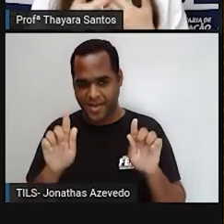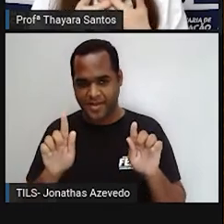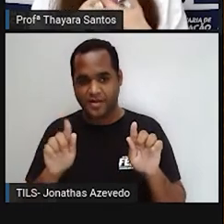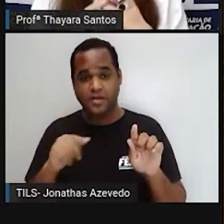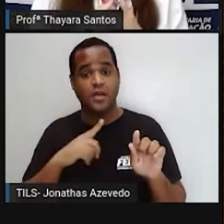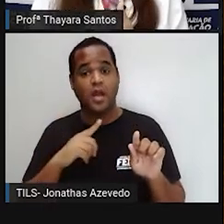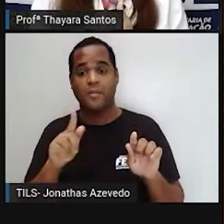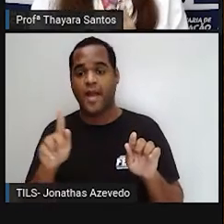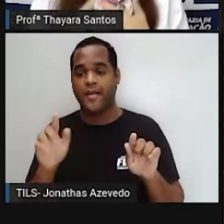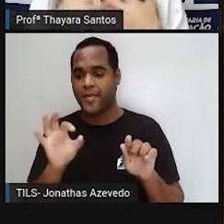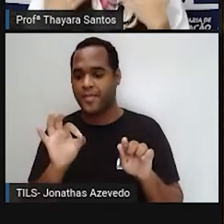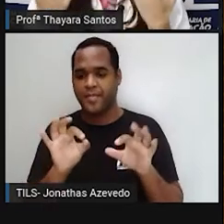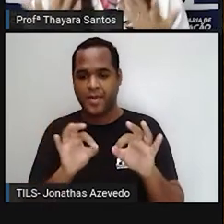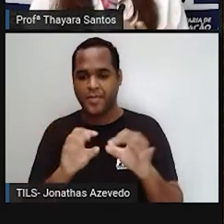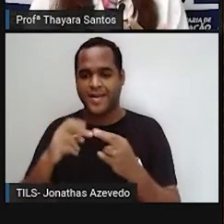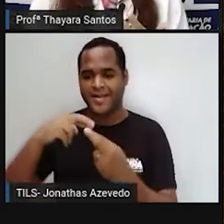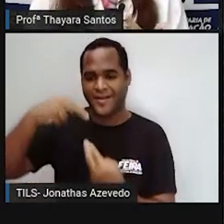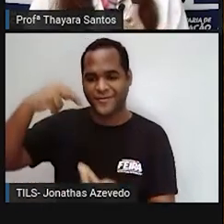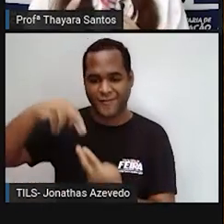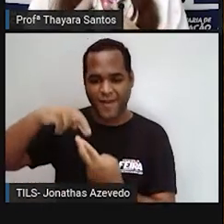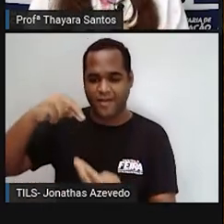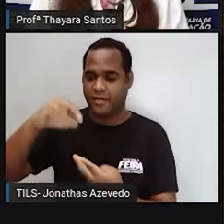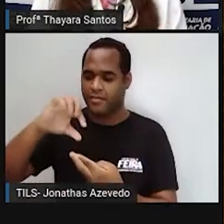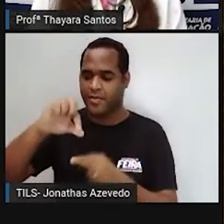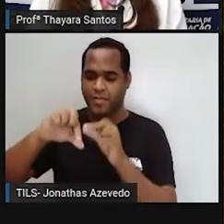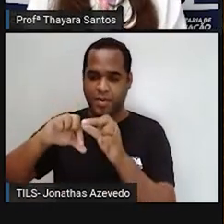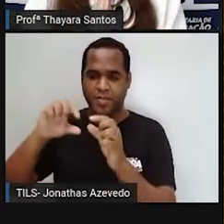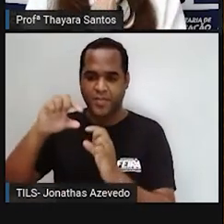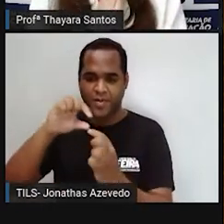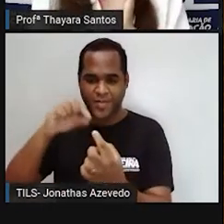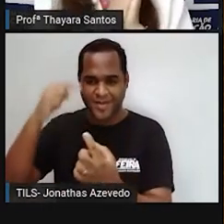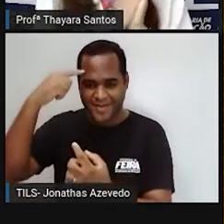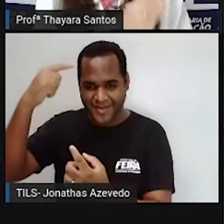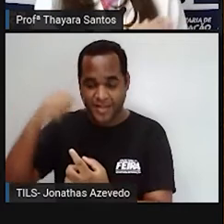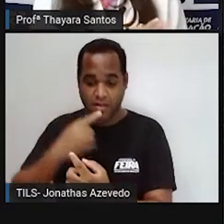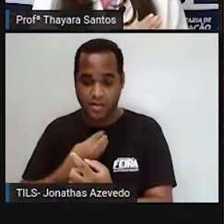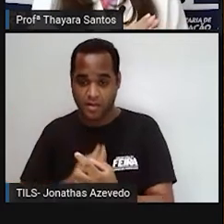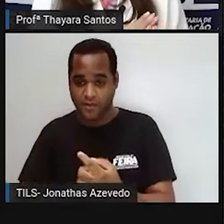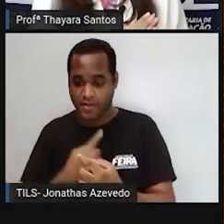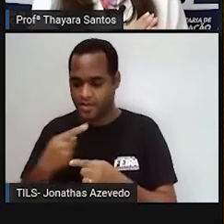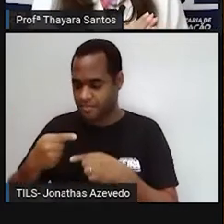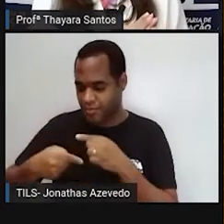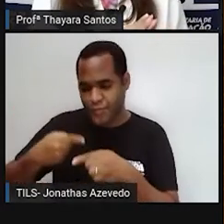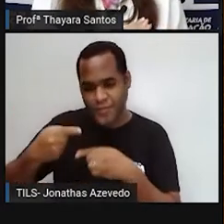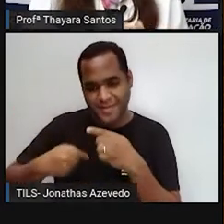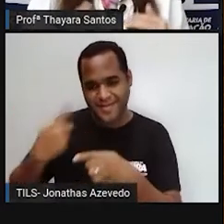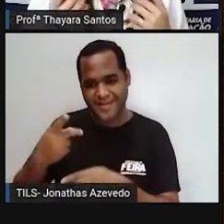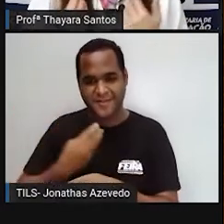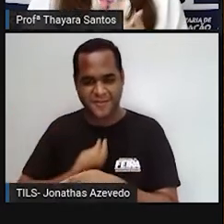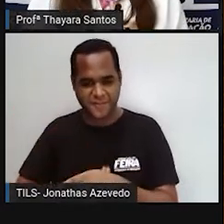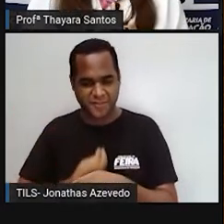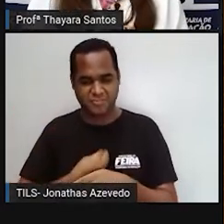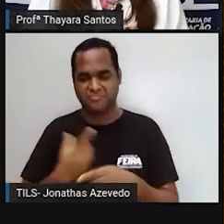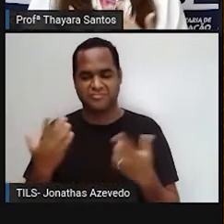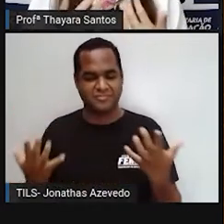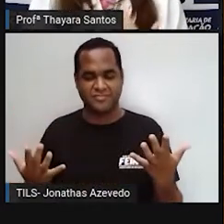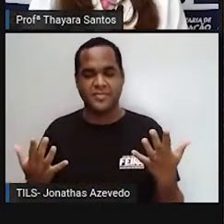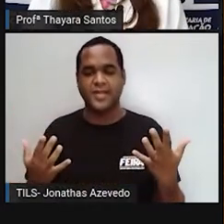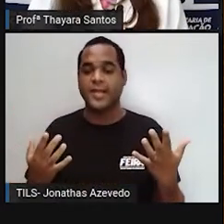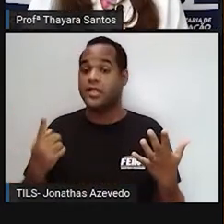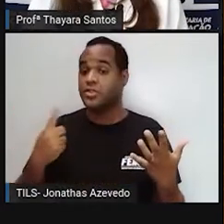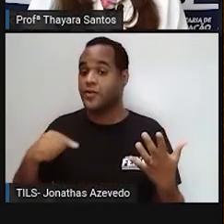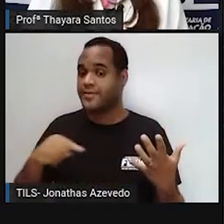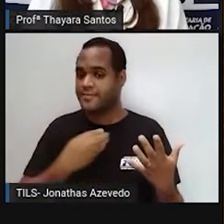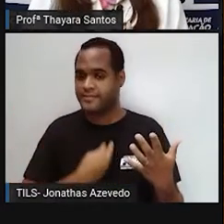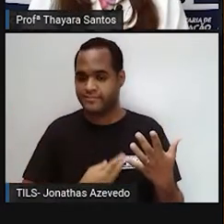tem troca genética. O que quer dizer isso? Gametas são as células reprodutivas dos seres vivos. Nós, seres humanos, as